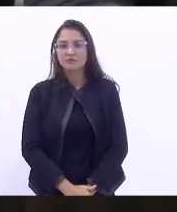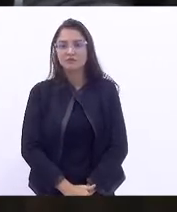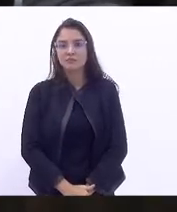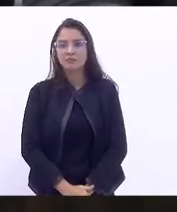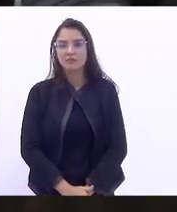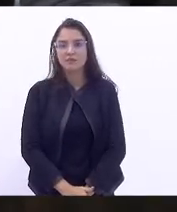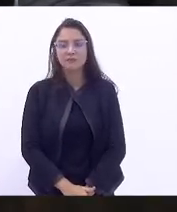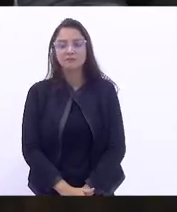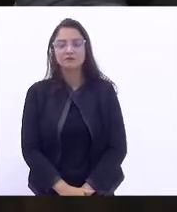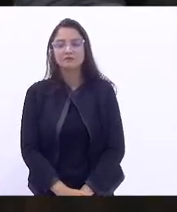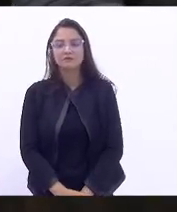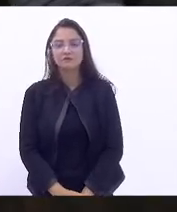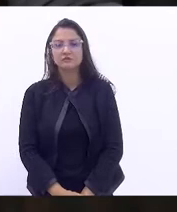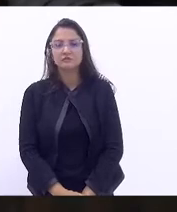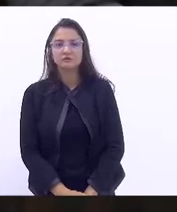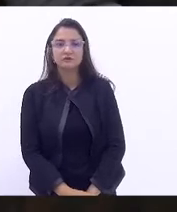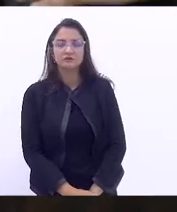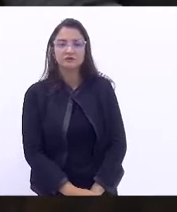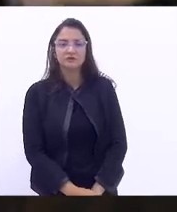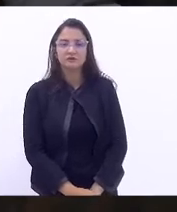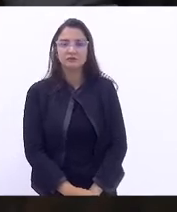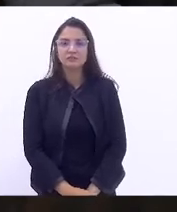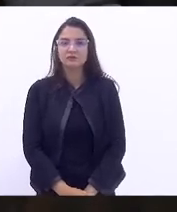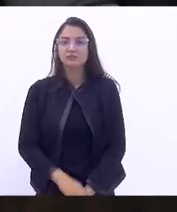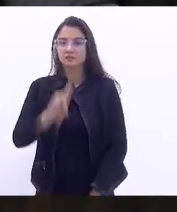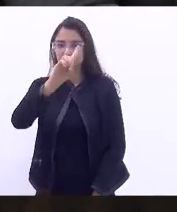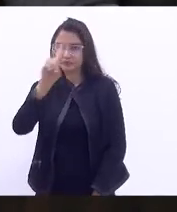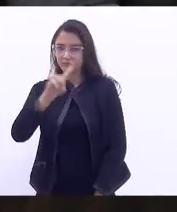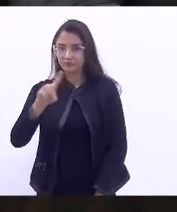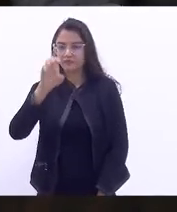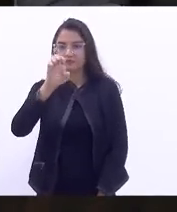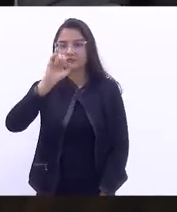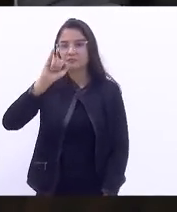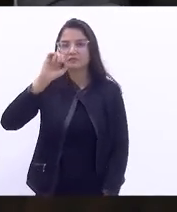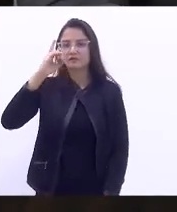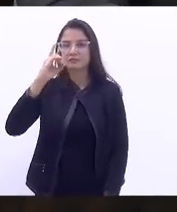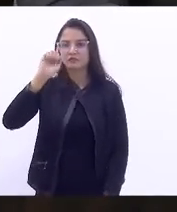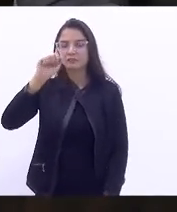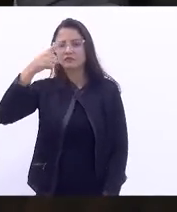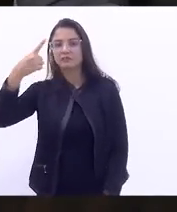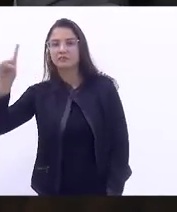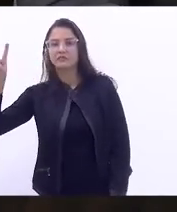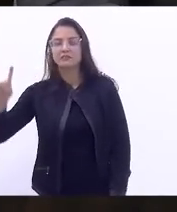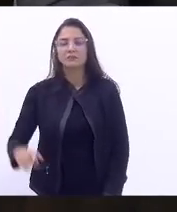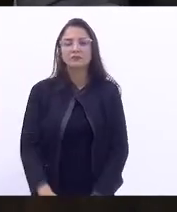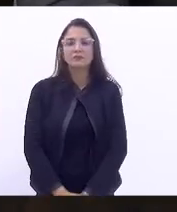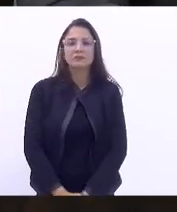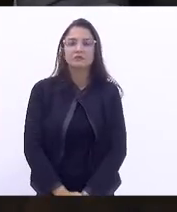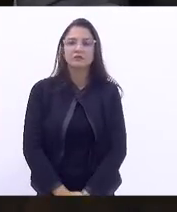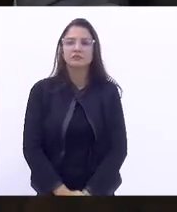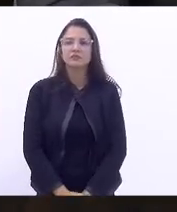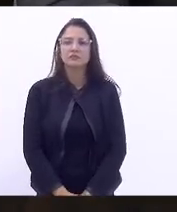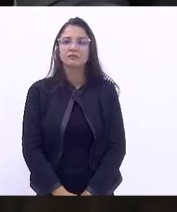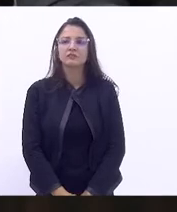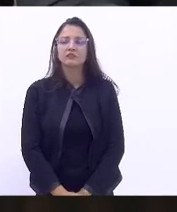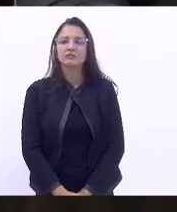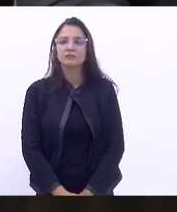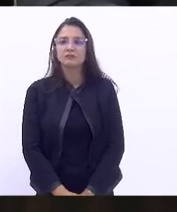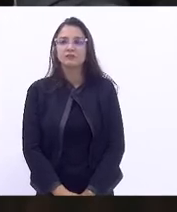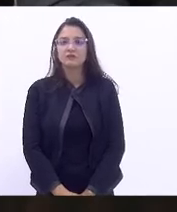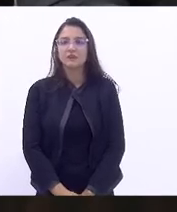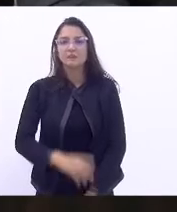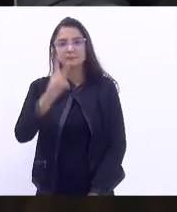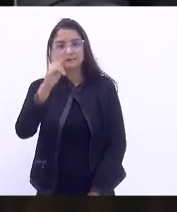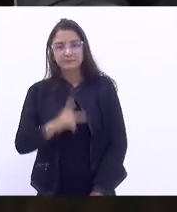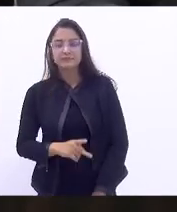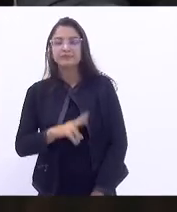Carneiro. Deputada Zeidan. Deputada Zeidan. A presidência vai